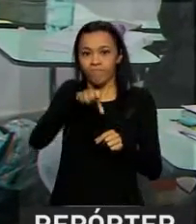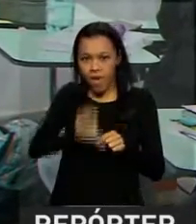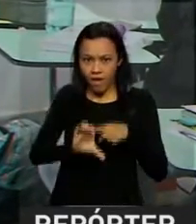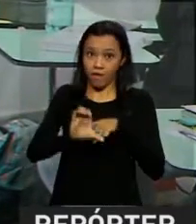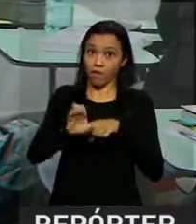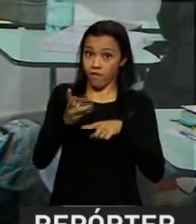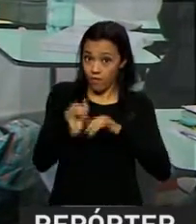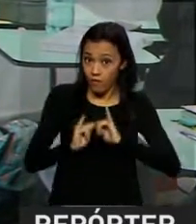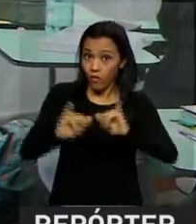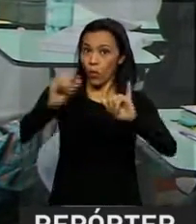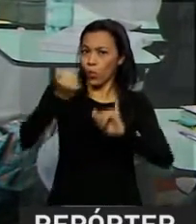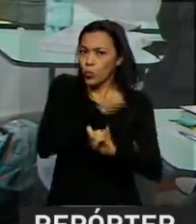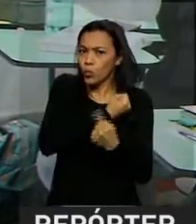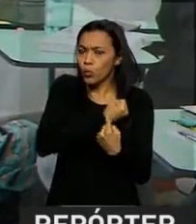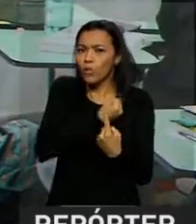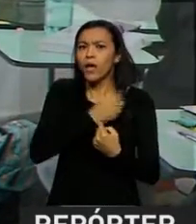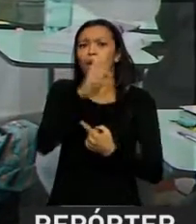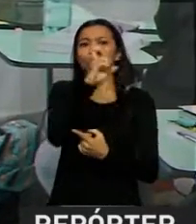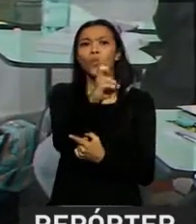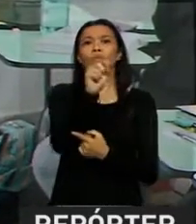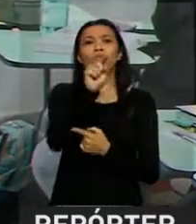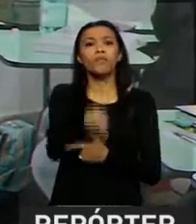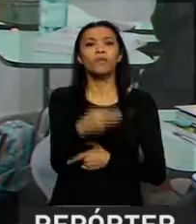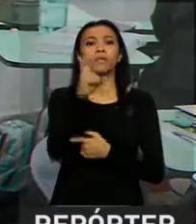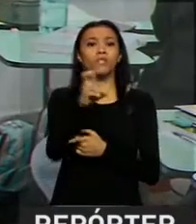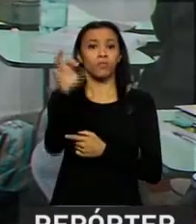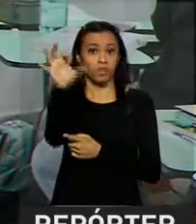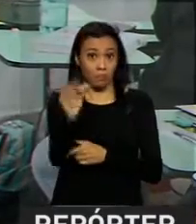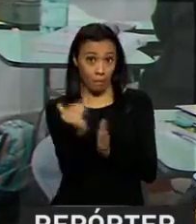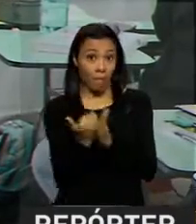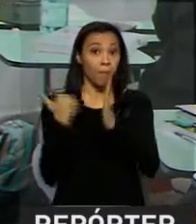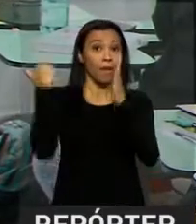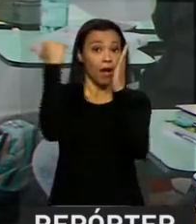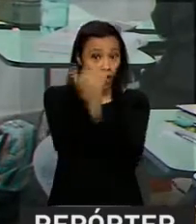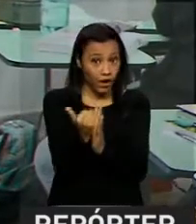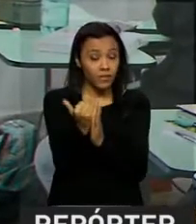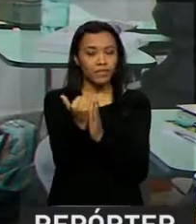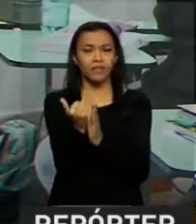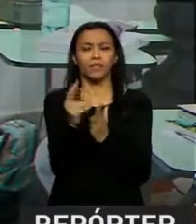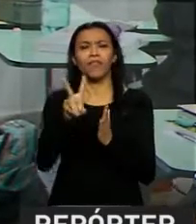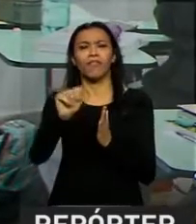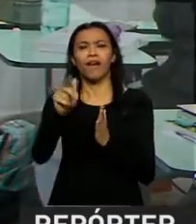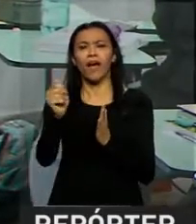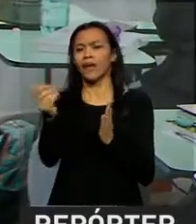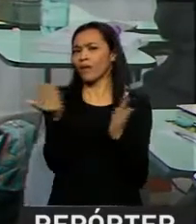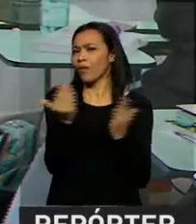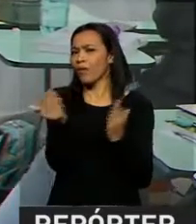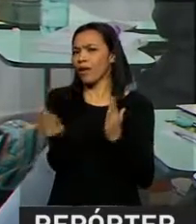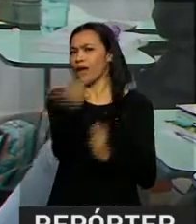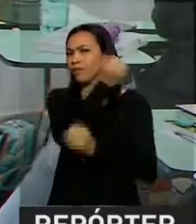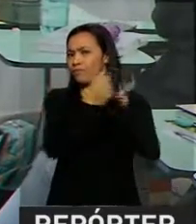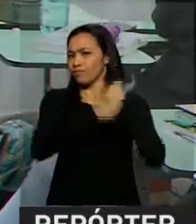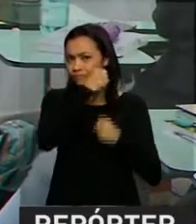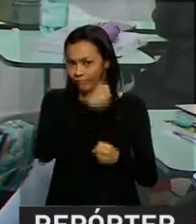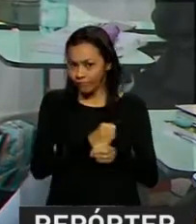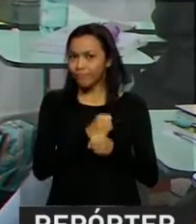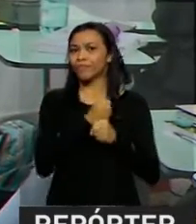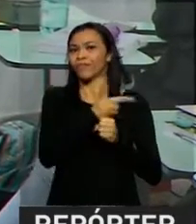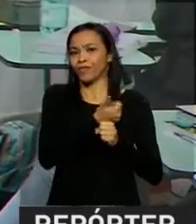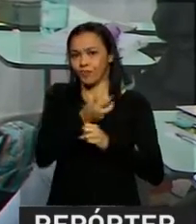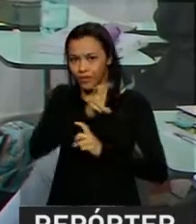número é 1,5% maior que o número de vagas oferecidas na segunda edição do SISU